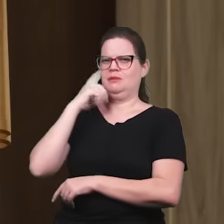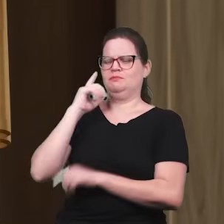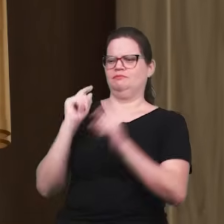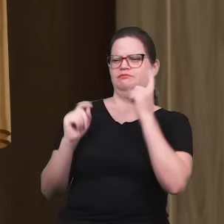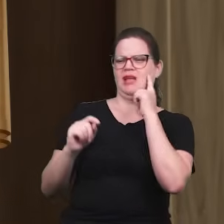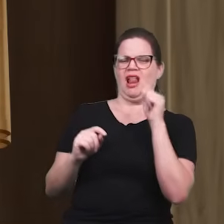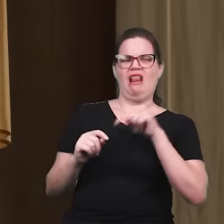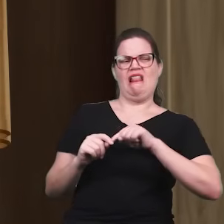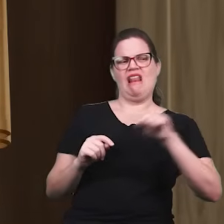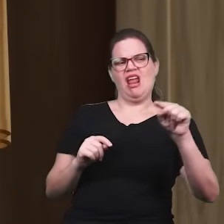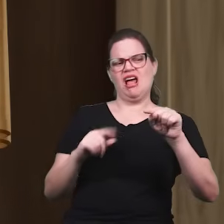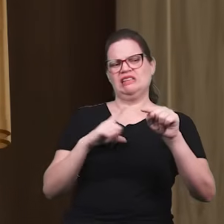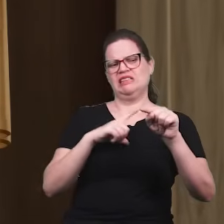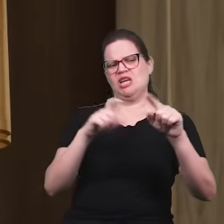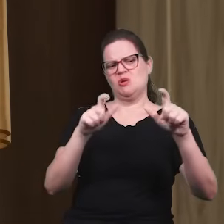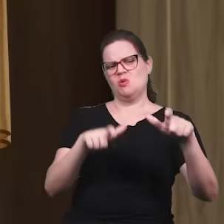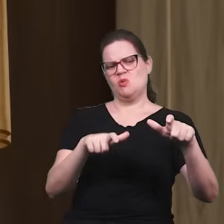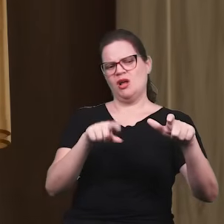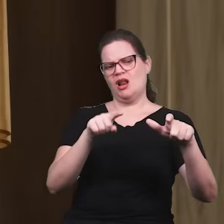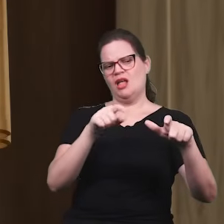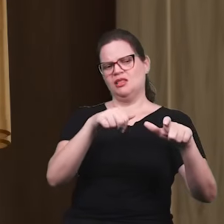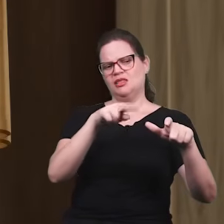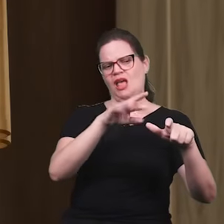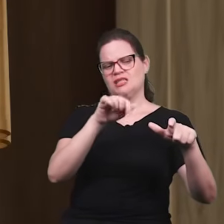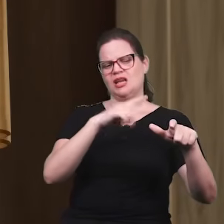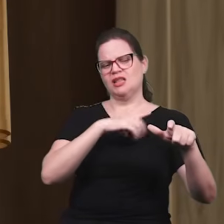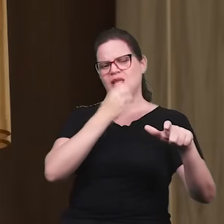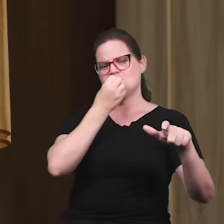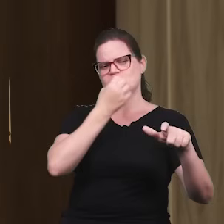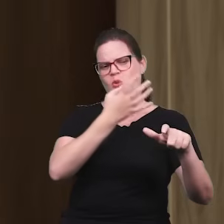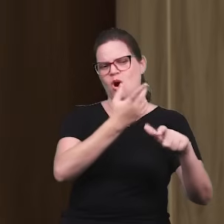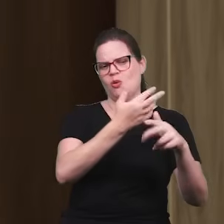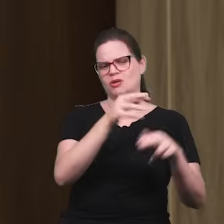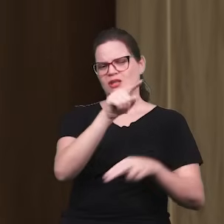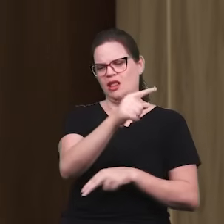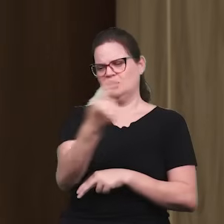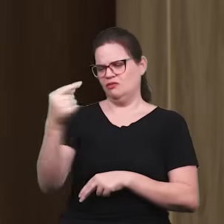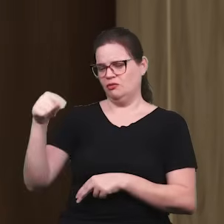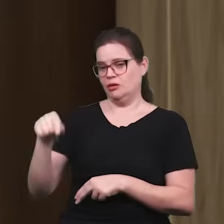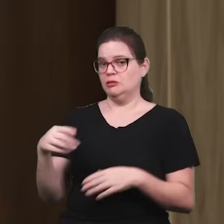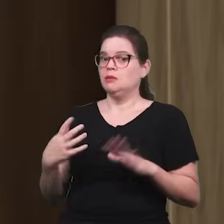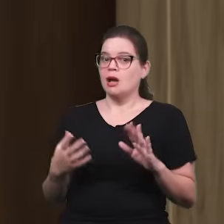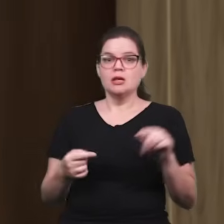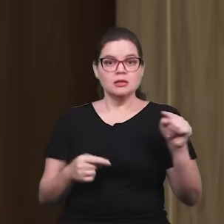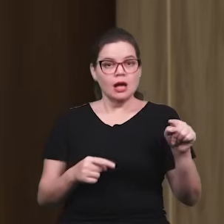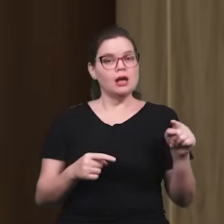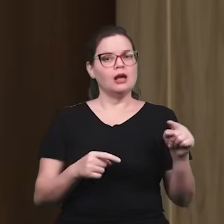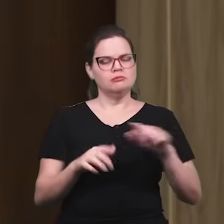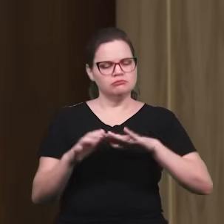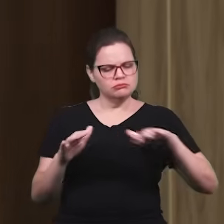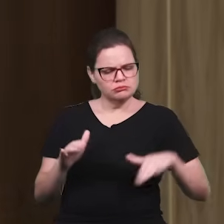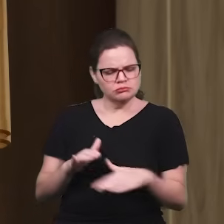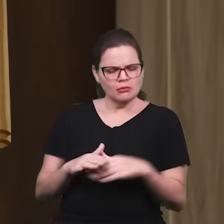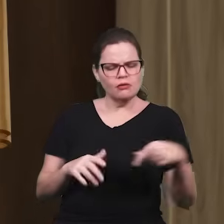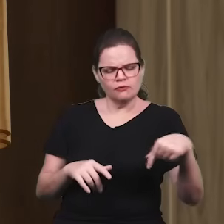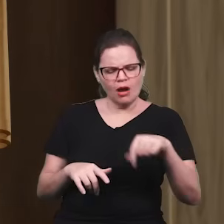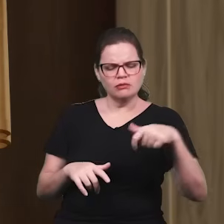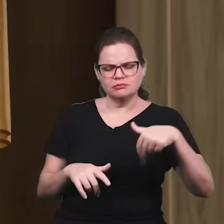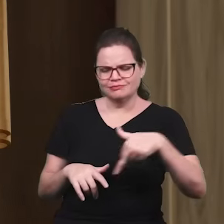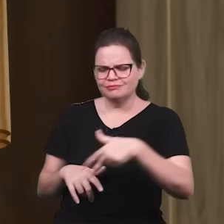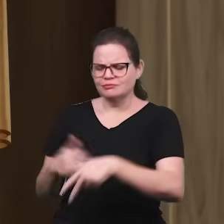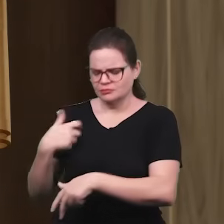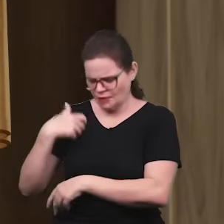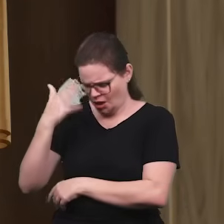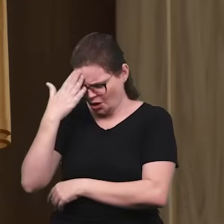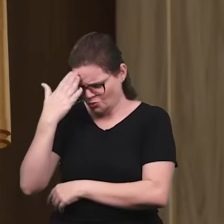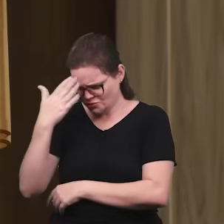coisa boa de Nazaré, ele sai da sua posição, vai de noite ter com Jesus e diz: nós sabemos